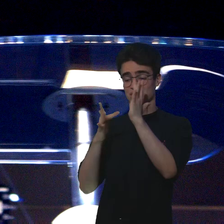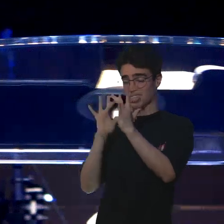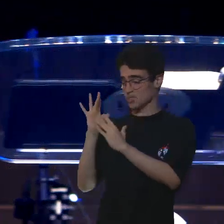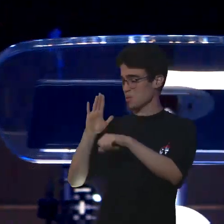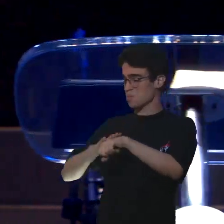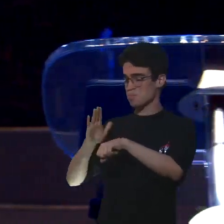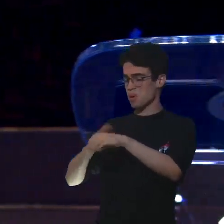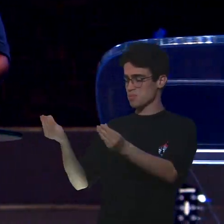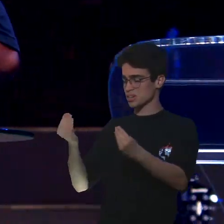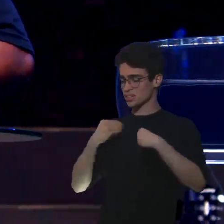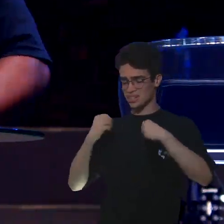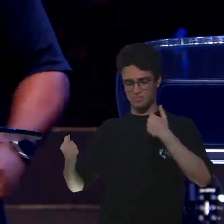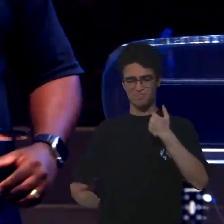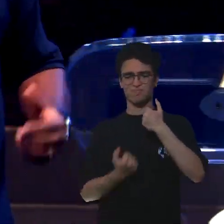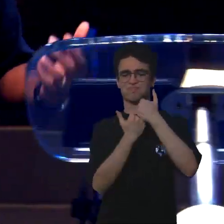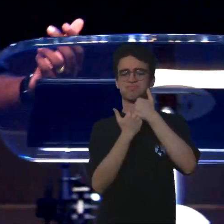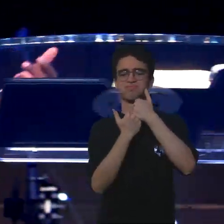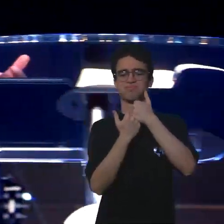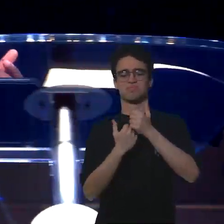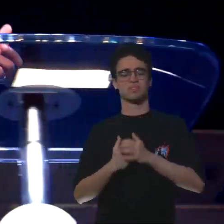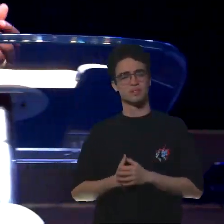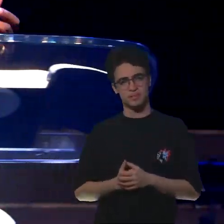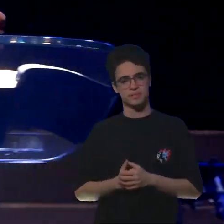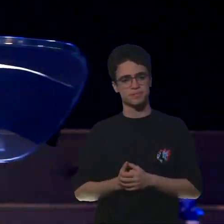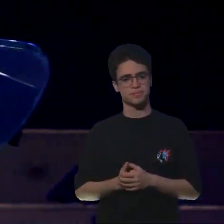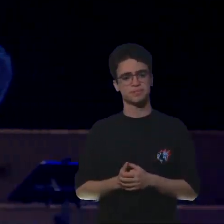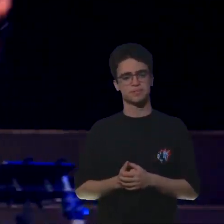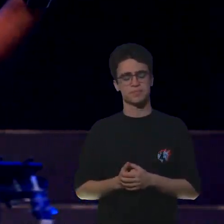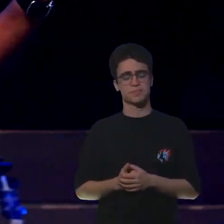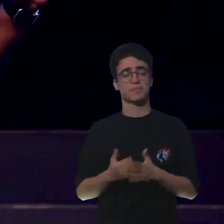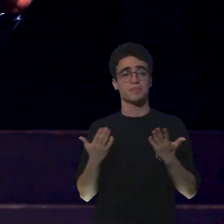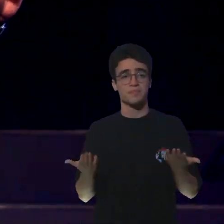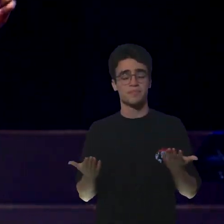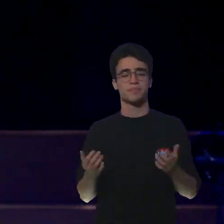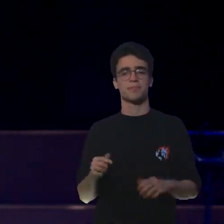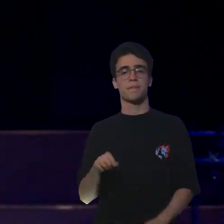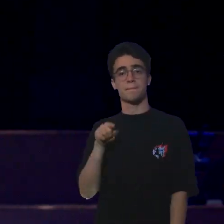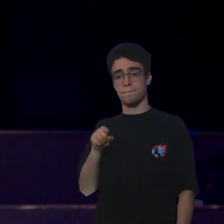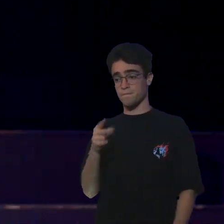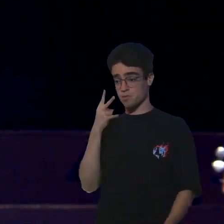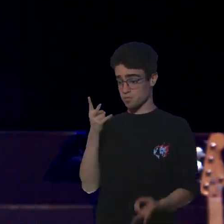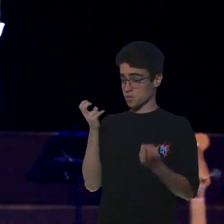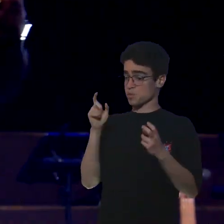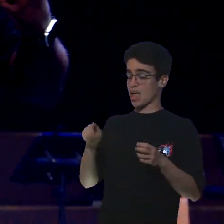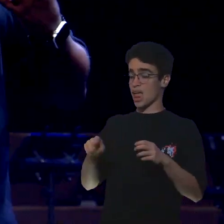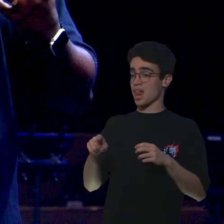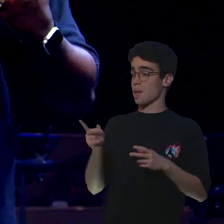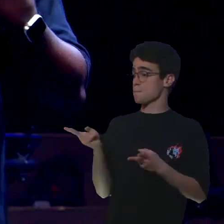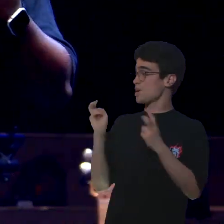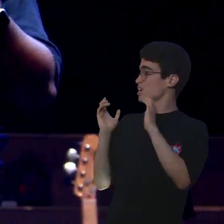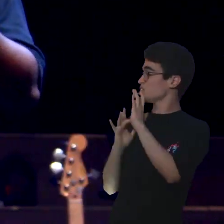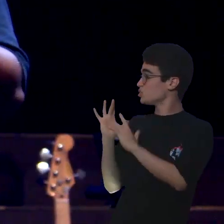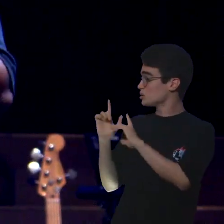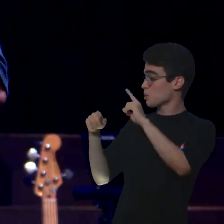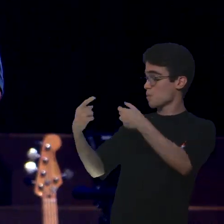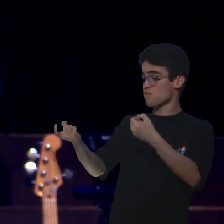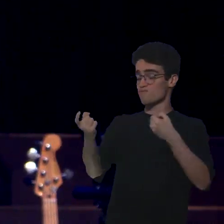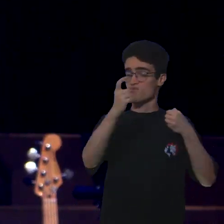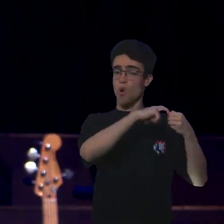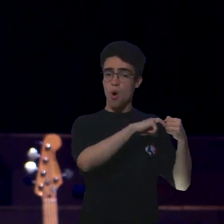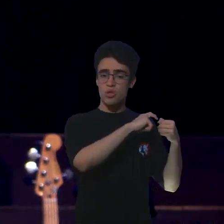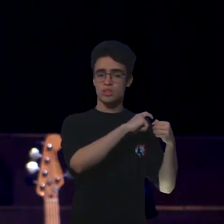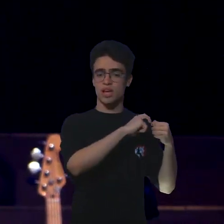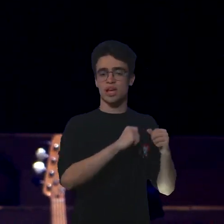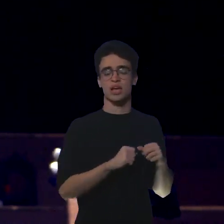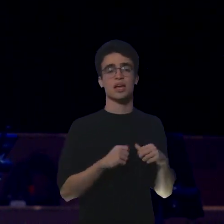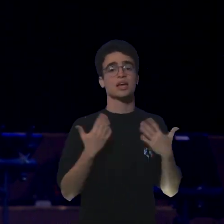sustento espiritual. Quando a gente olha, eles voltaram, e uma dessas pessoas que o Senhor